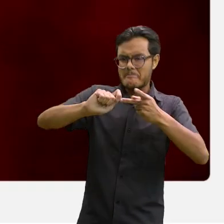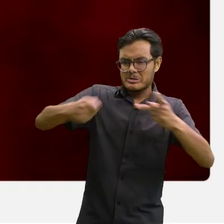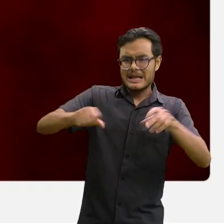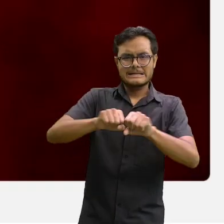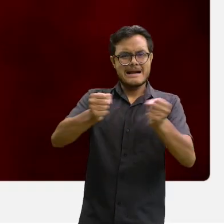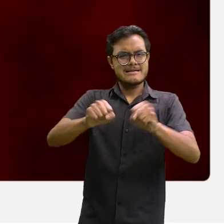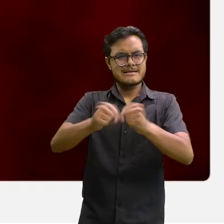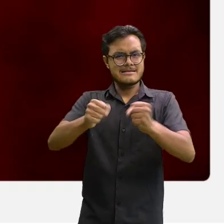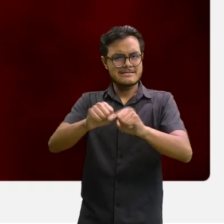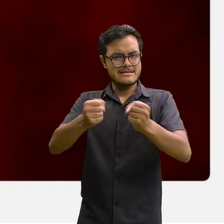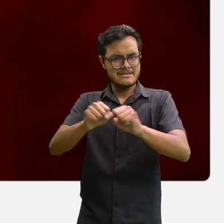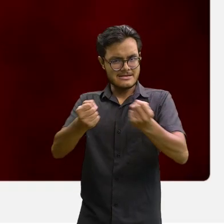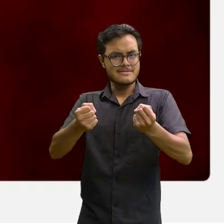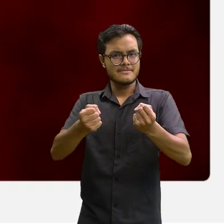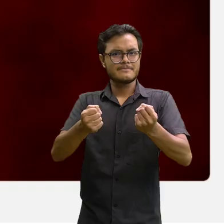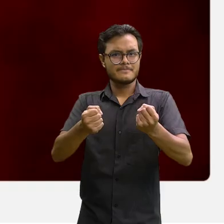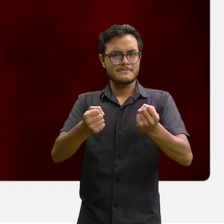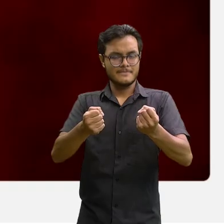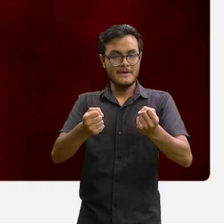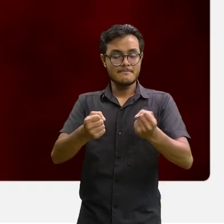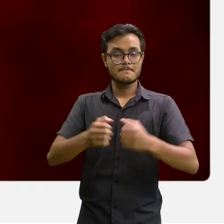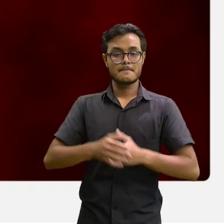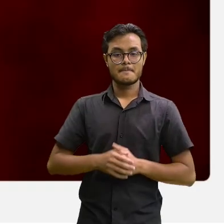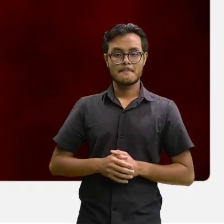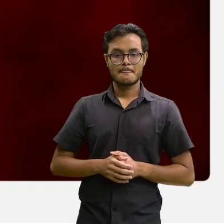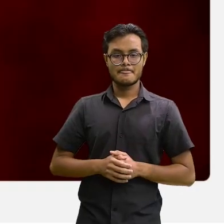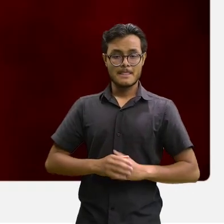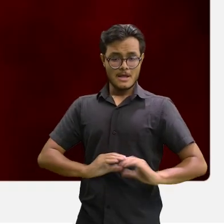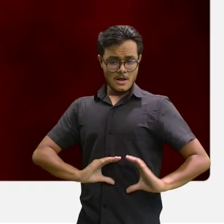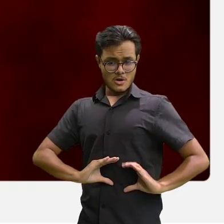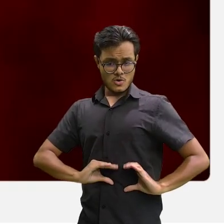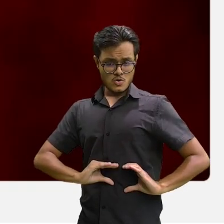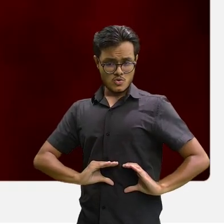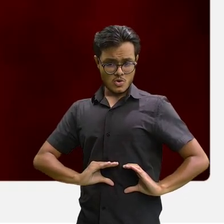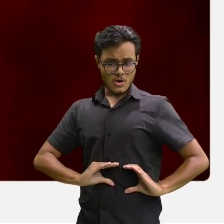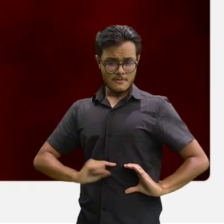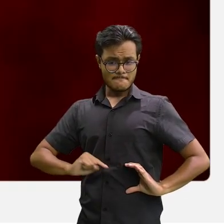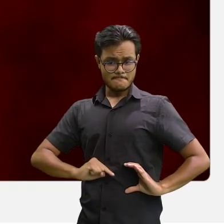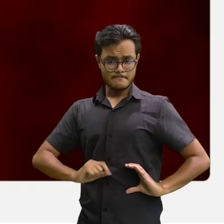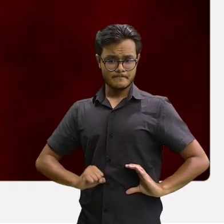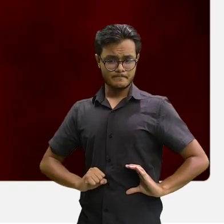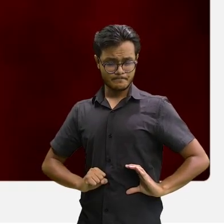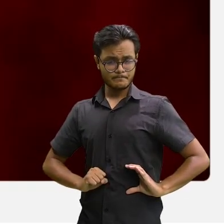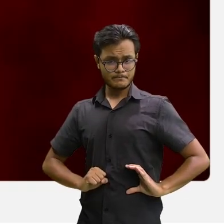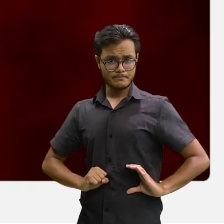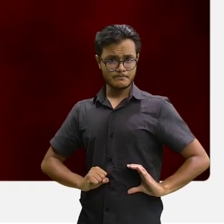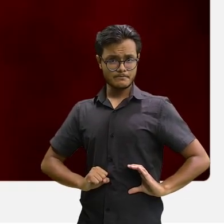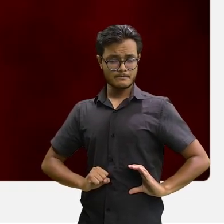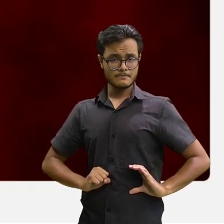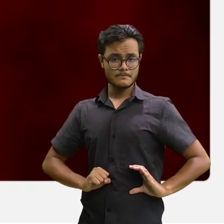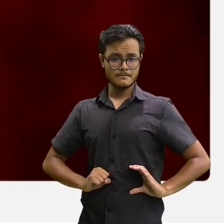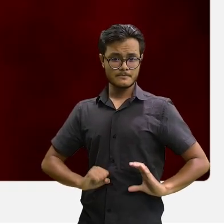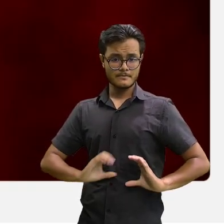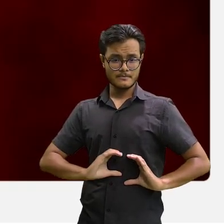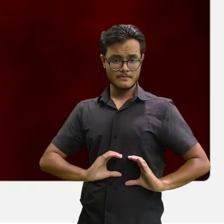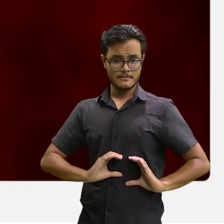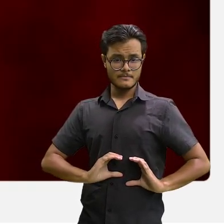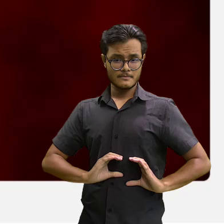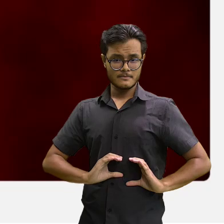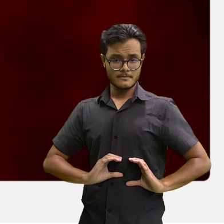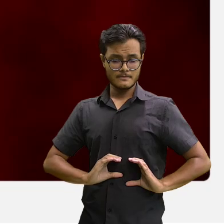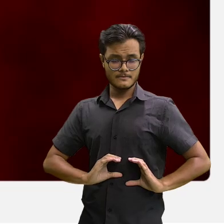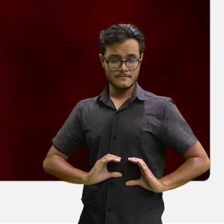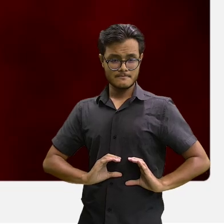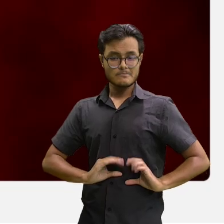proteínas aqui, ó, na cavidade estomacal. E para que a enzima funcione, mais uma